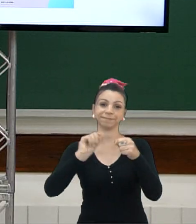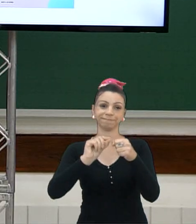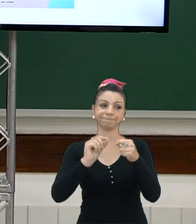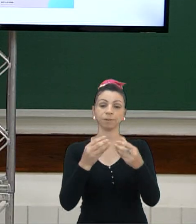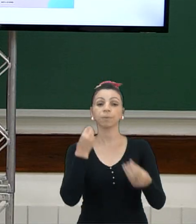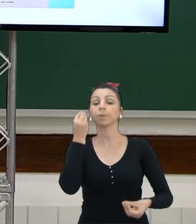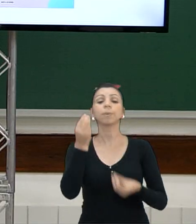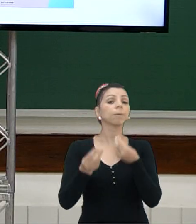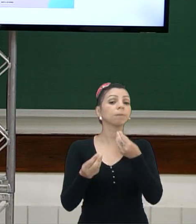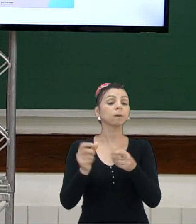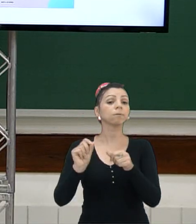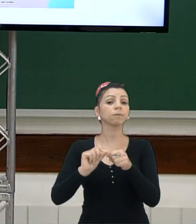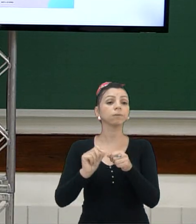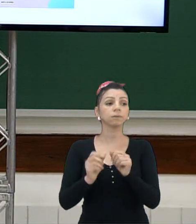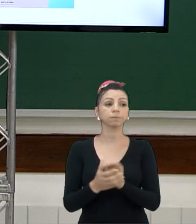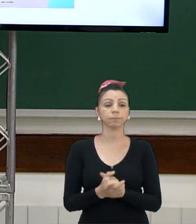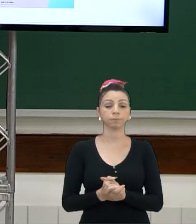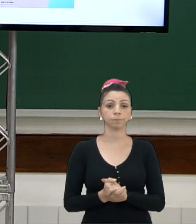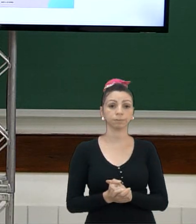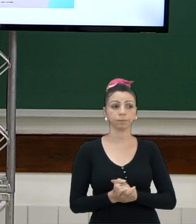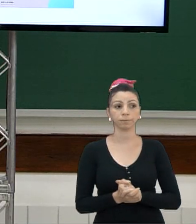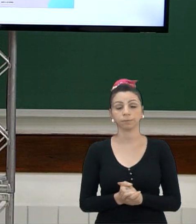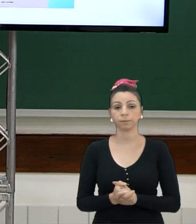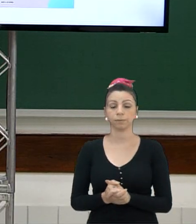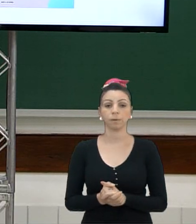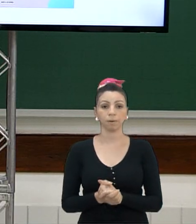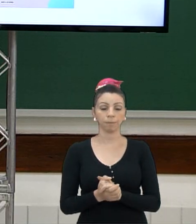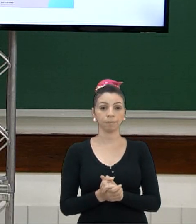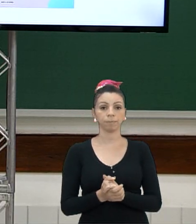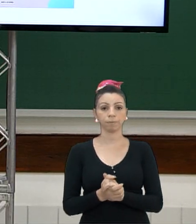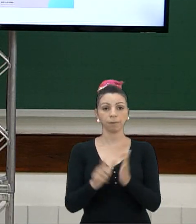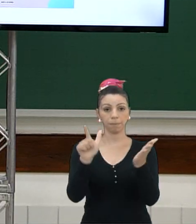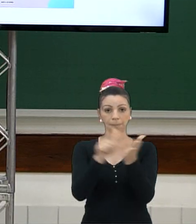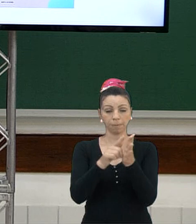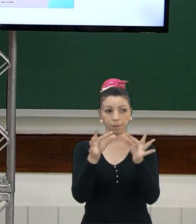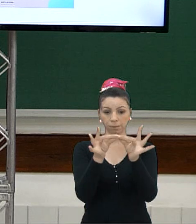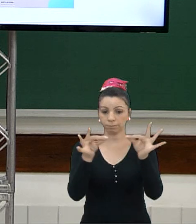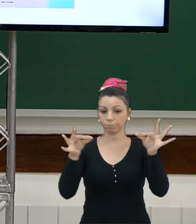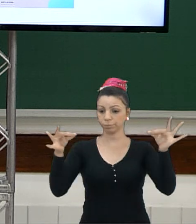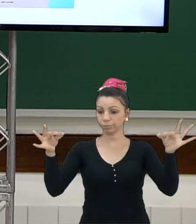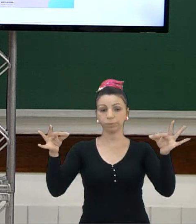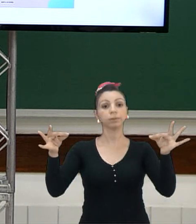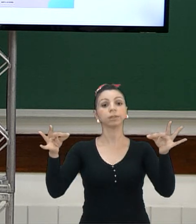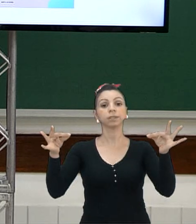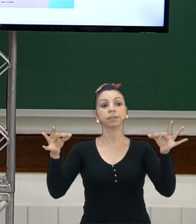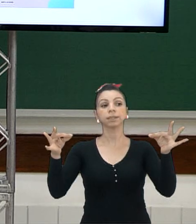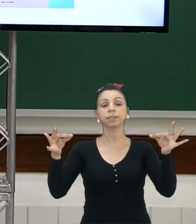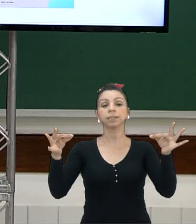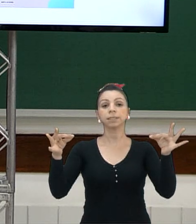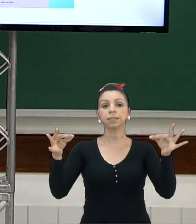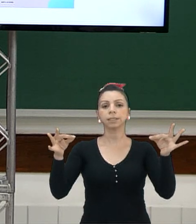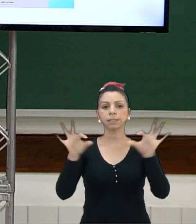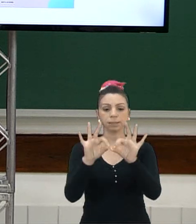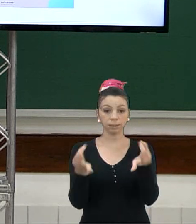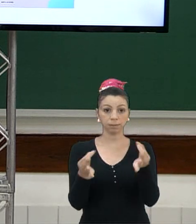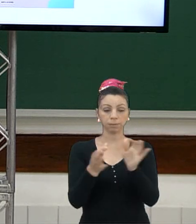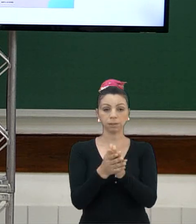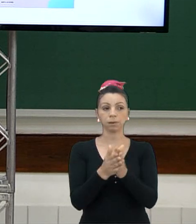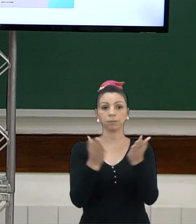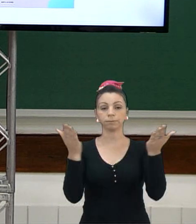folheto. Como que nós vamos fazer? Olha só, tenho a minha folha de sulfite, vou fazer de um jeito bem simples. Vou dobrá-la